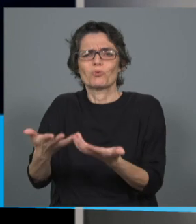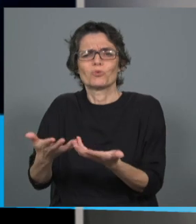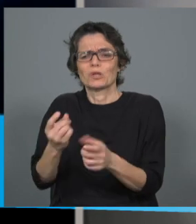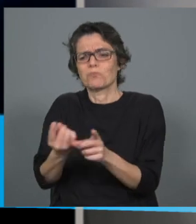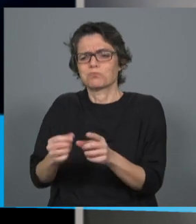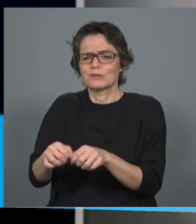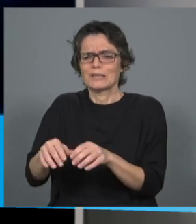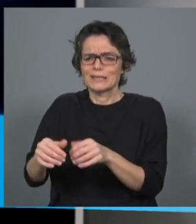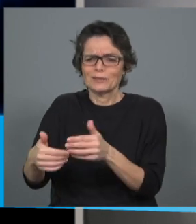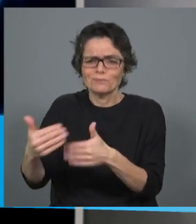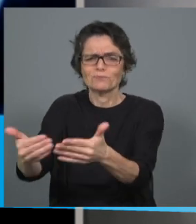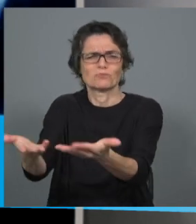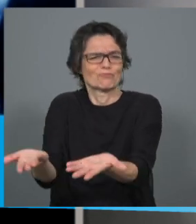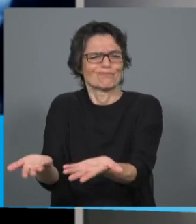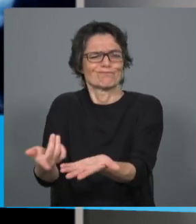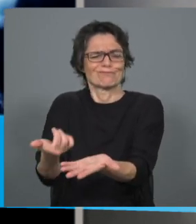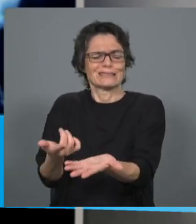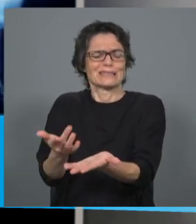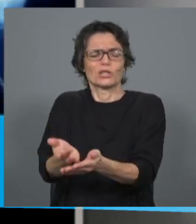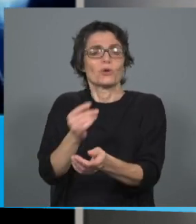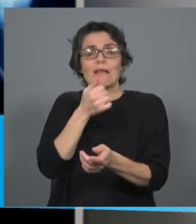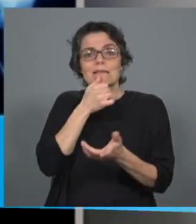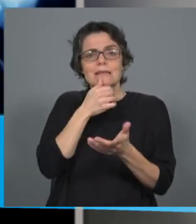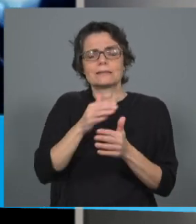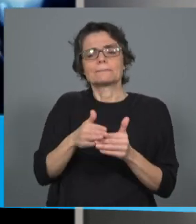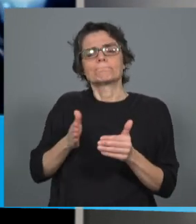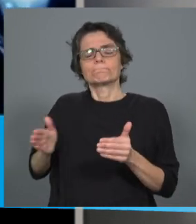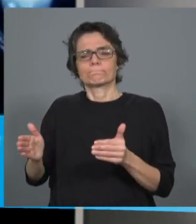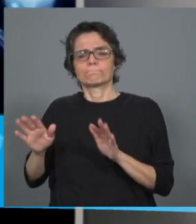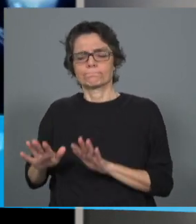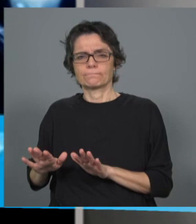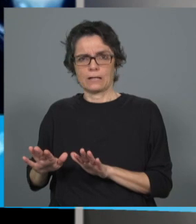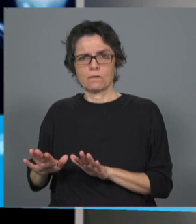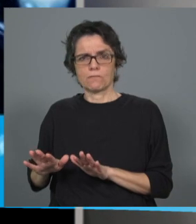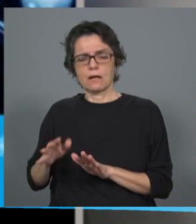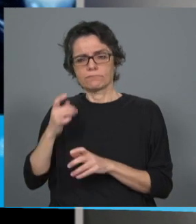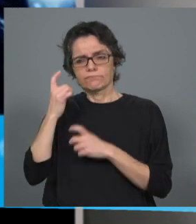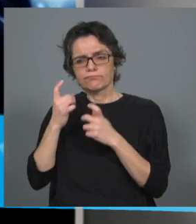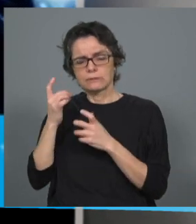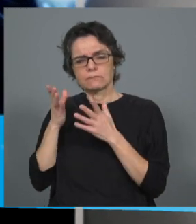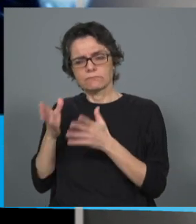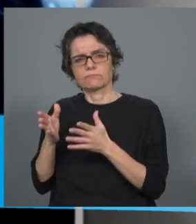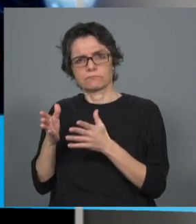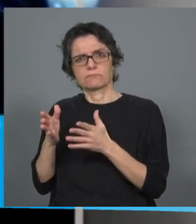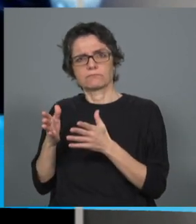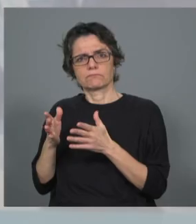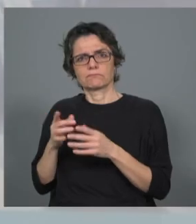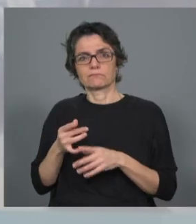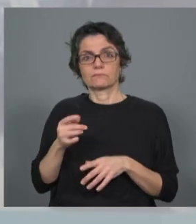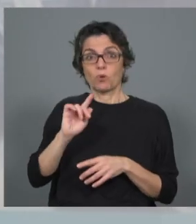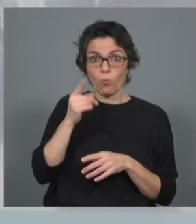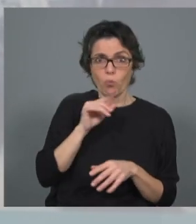as coisas, de forma muito natural e sem ser pelo meu esforço, tomassem o seu lugar. A minha mãe... Não foi preciso outro acidente, não? Não foi